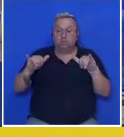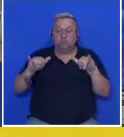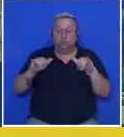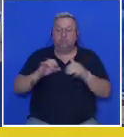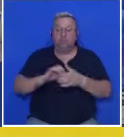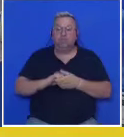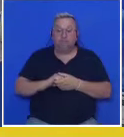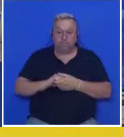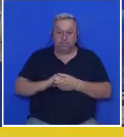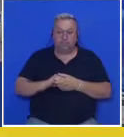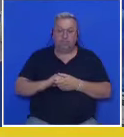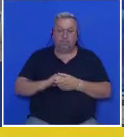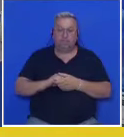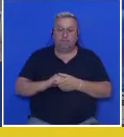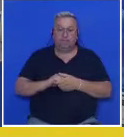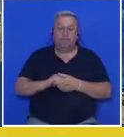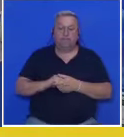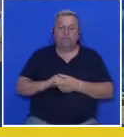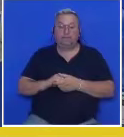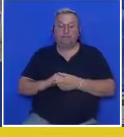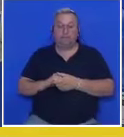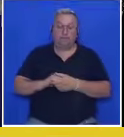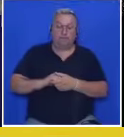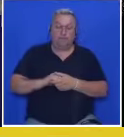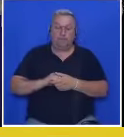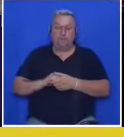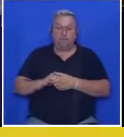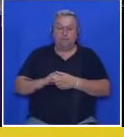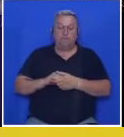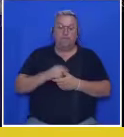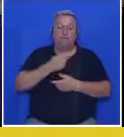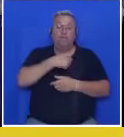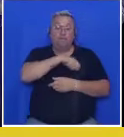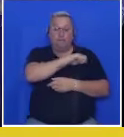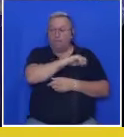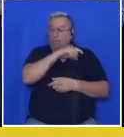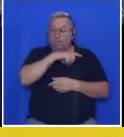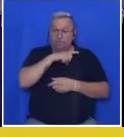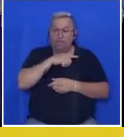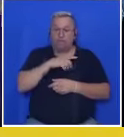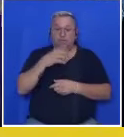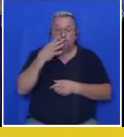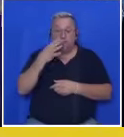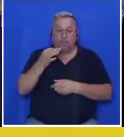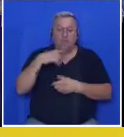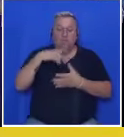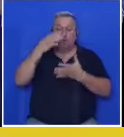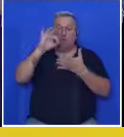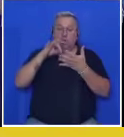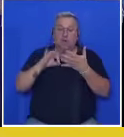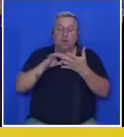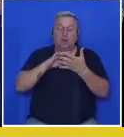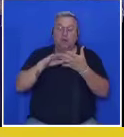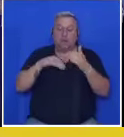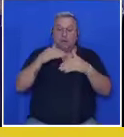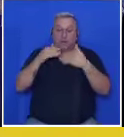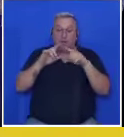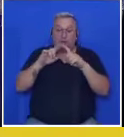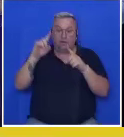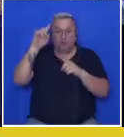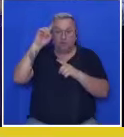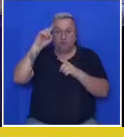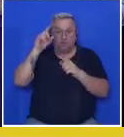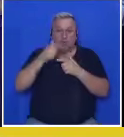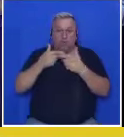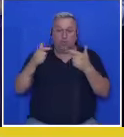entre as apostas vencedoras dos prêmios fixos. E os auditores populares estão aqui atentos, vão conferir e validar cada procedimento desse sorteio do